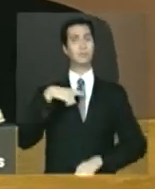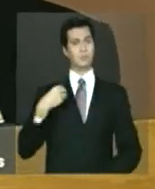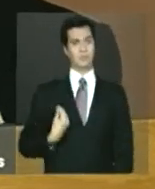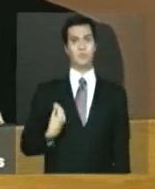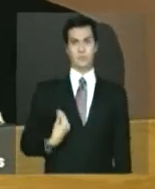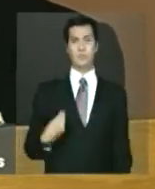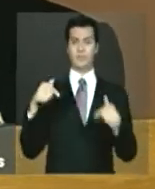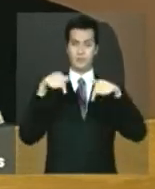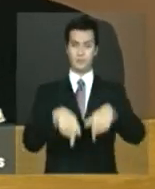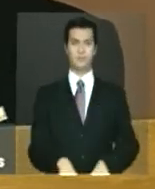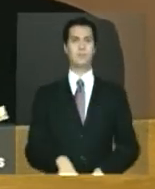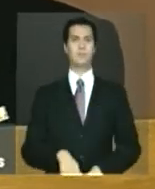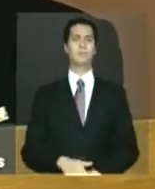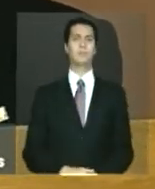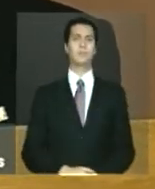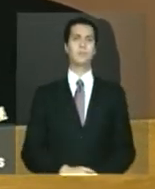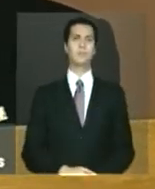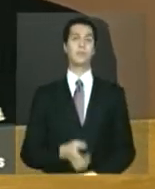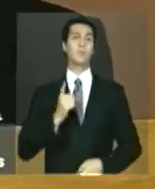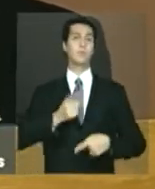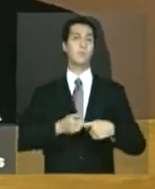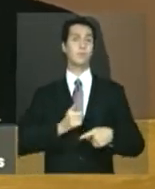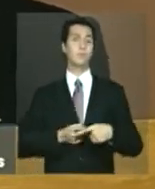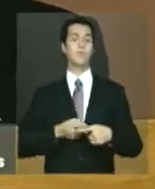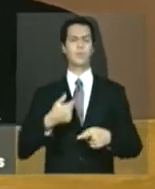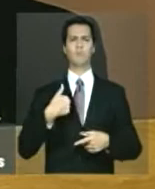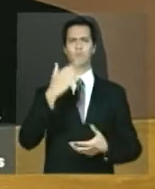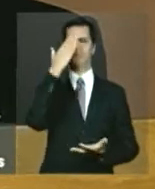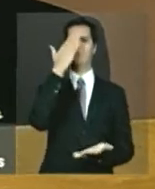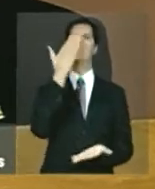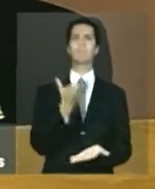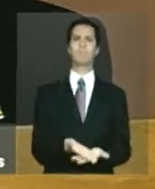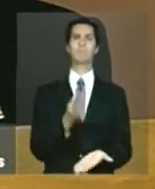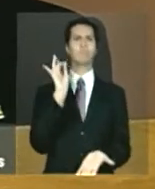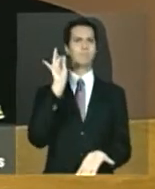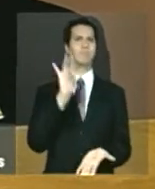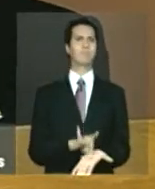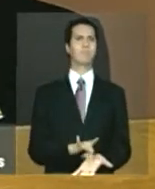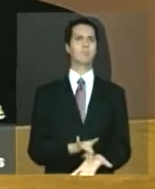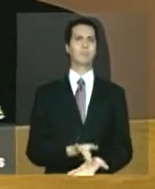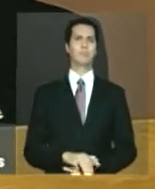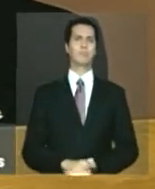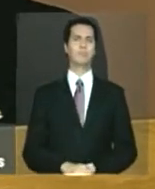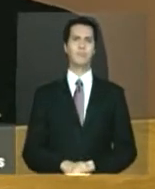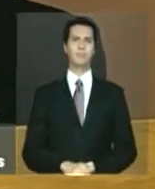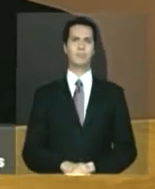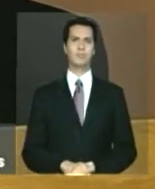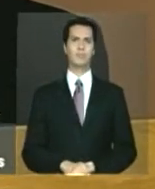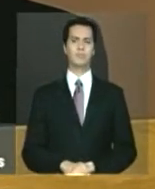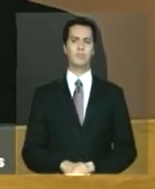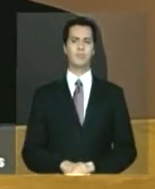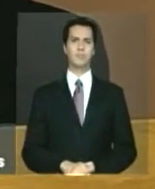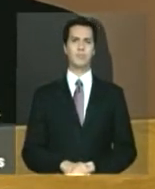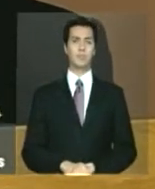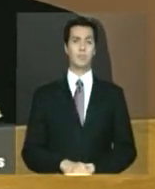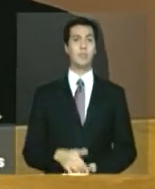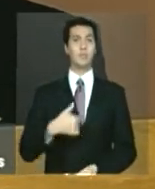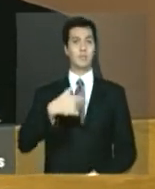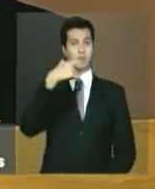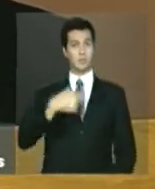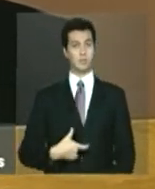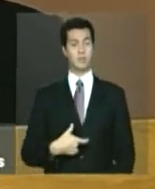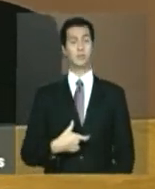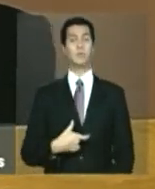representadas por vocês porque eu tenho certeza que vocês nem eu não